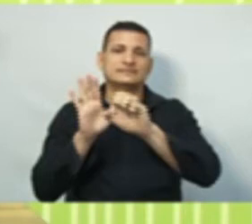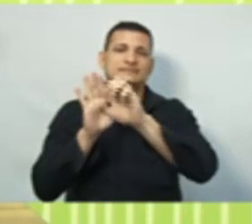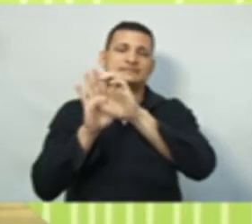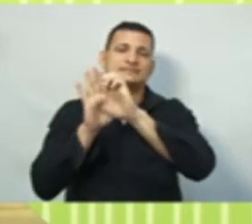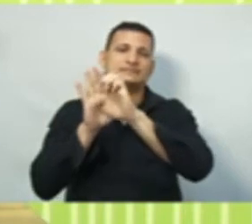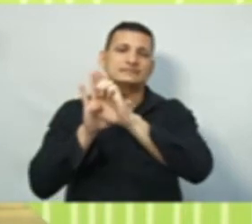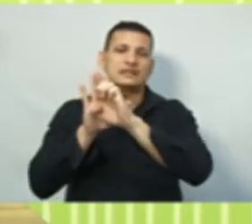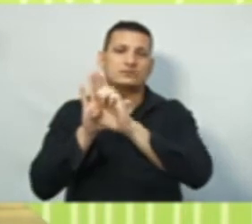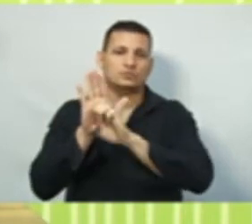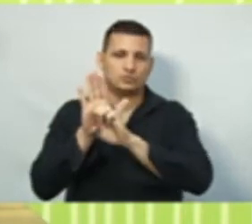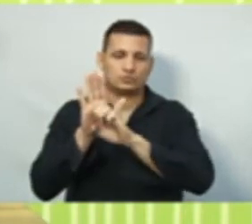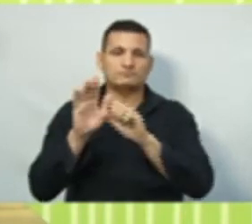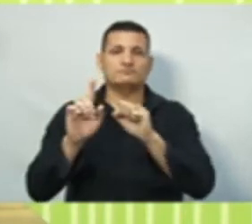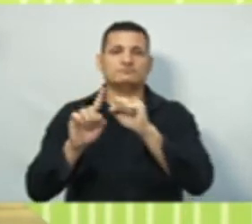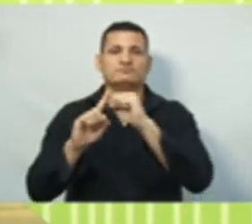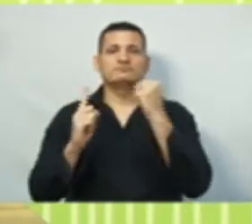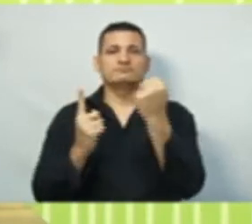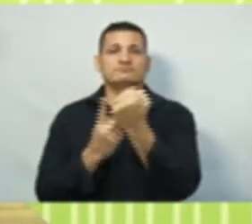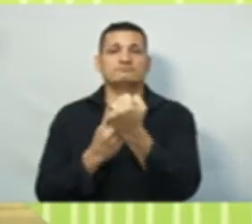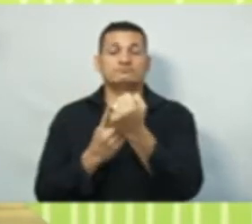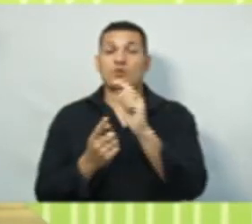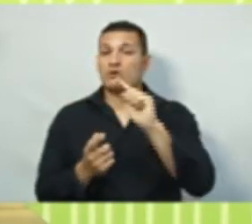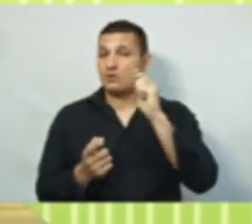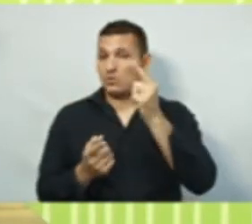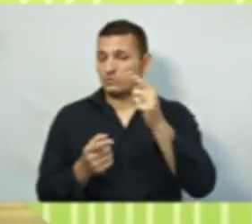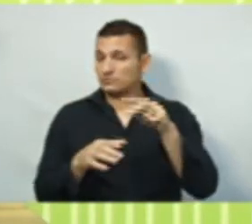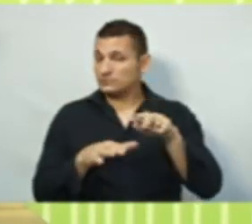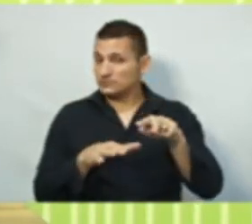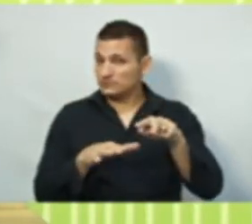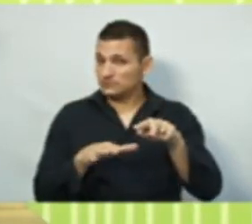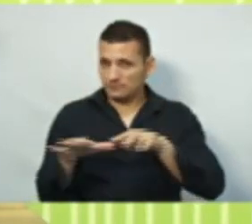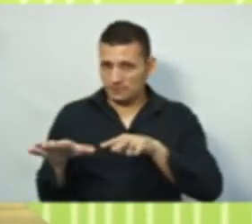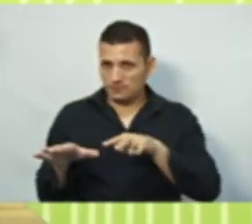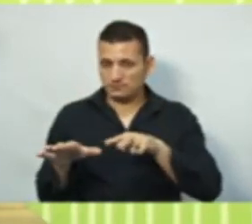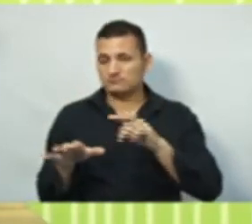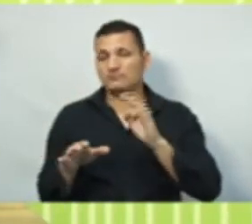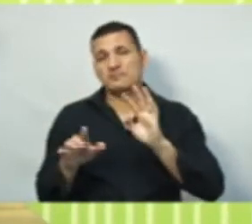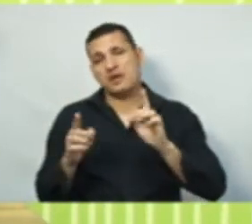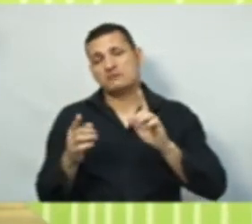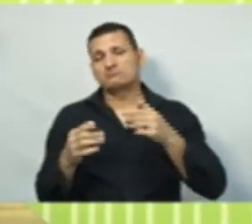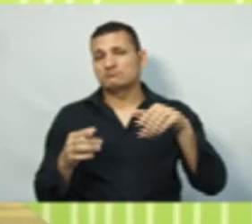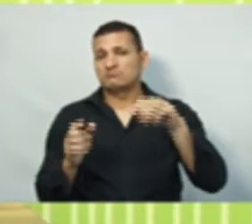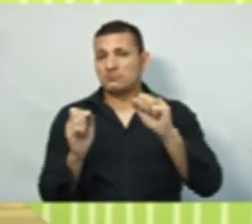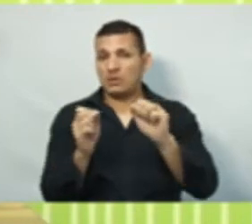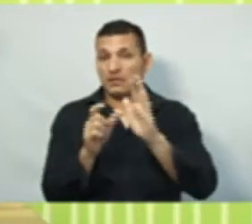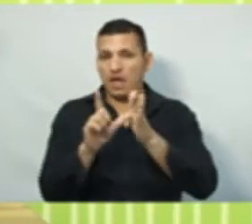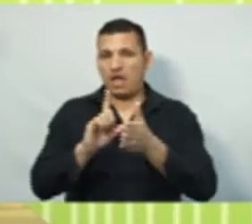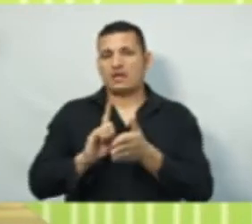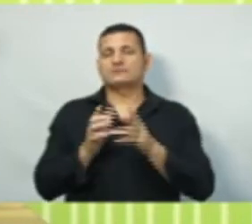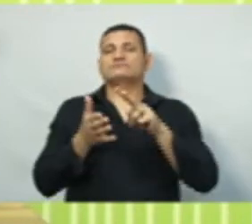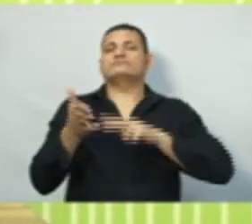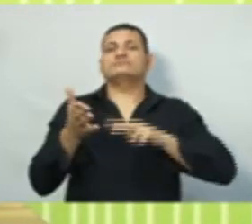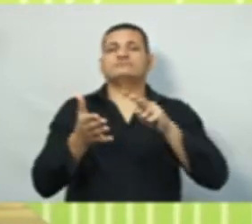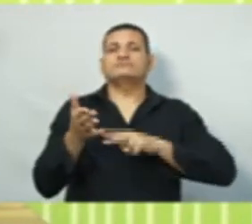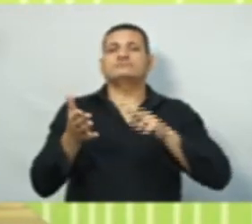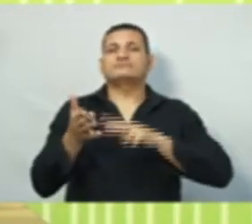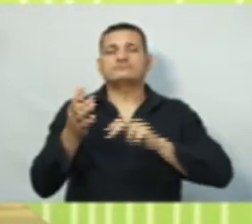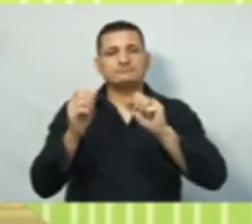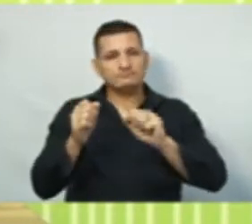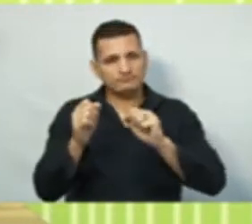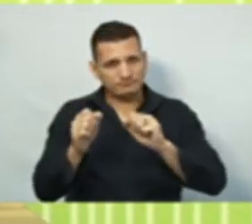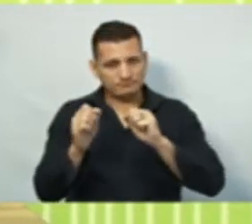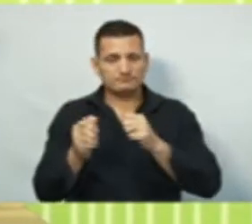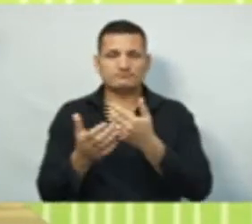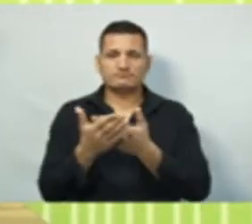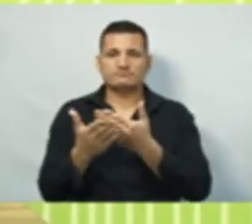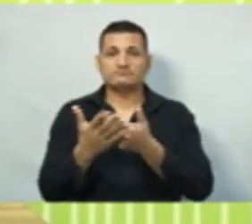Estatuto Social nós estaremos vendo a semana que vem. Mas vocês já podem estar dando uma olhada na aula 6 do